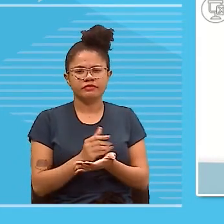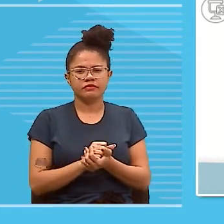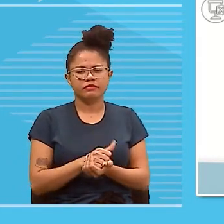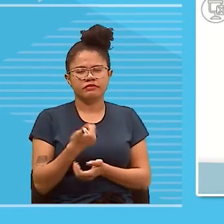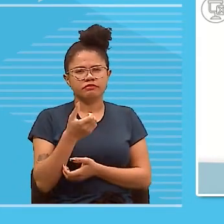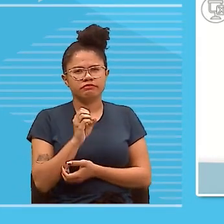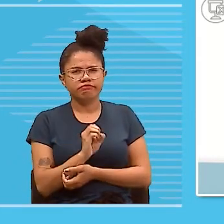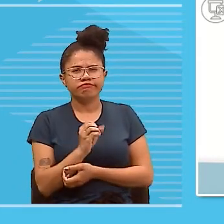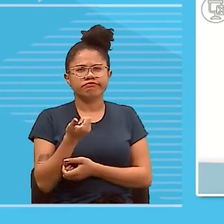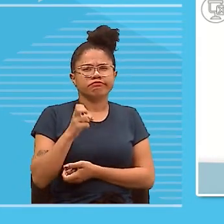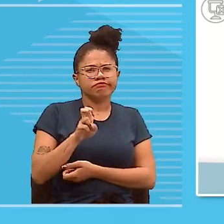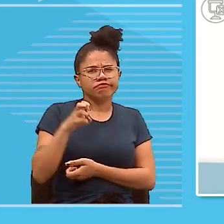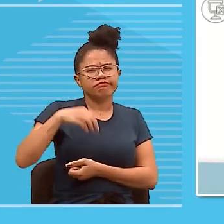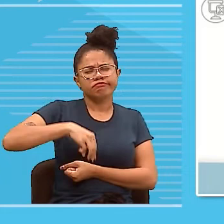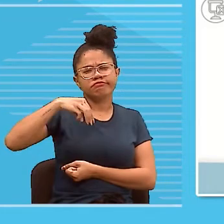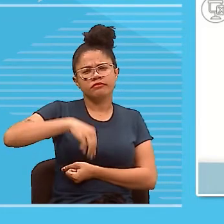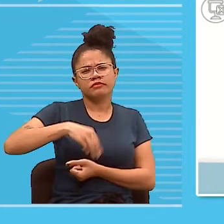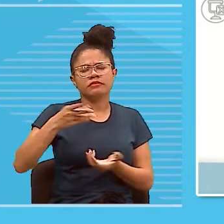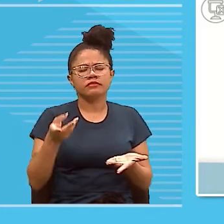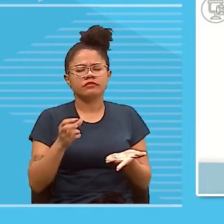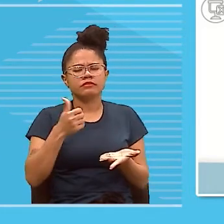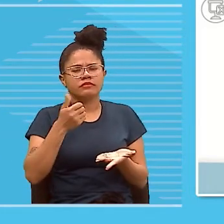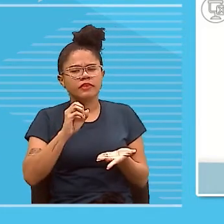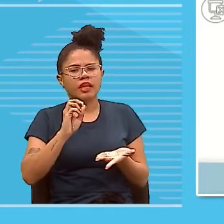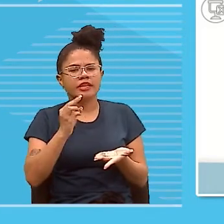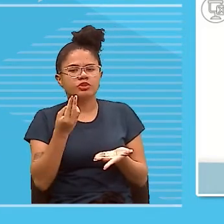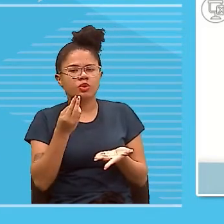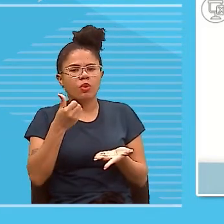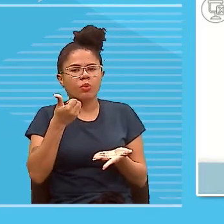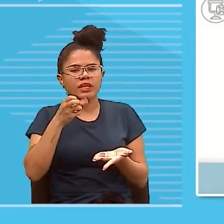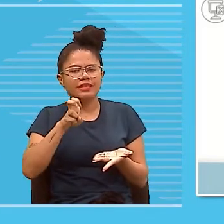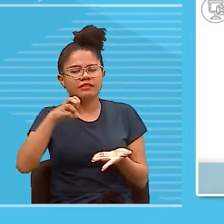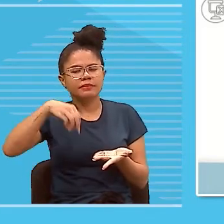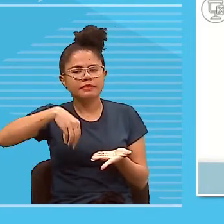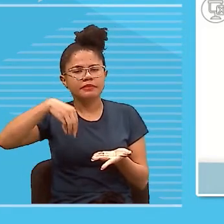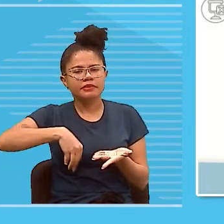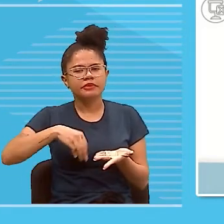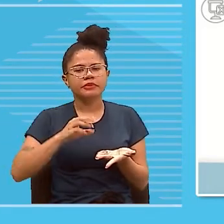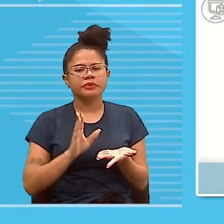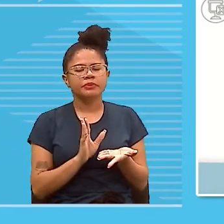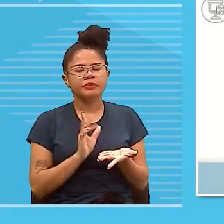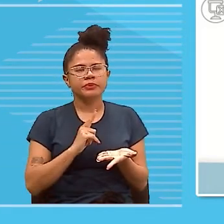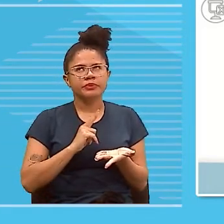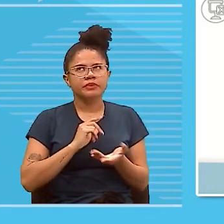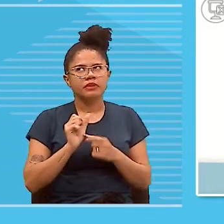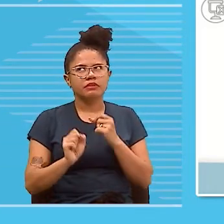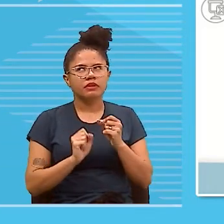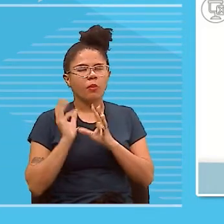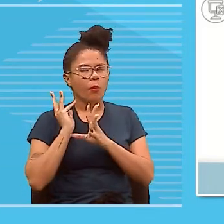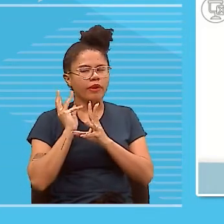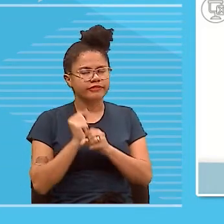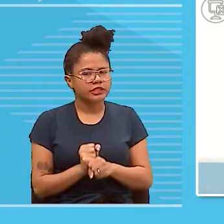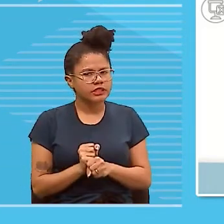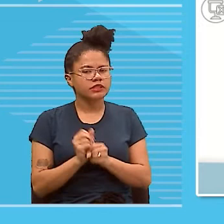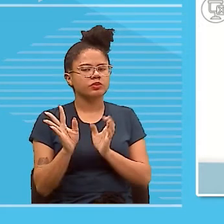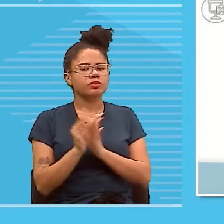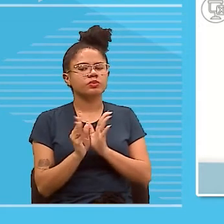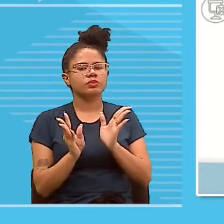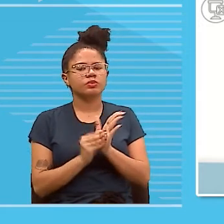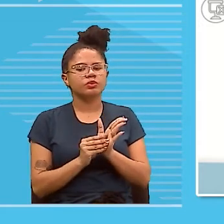15 primeiros minutos eu eu faria uma uma revisão do